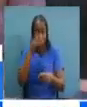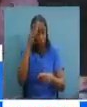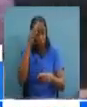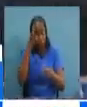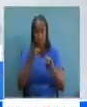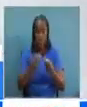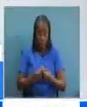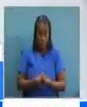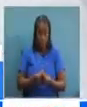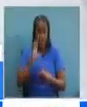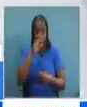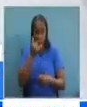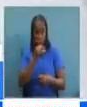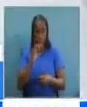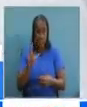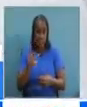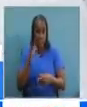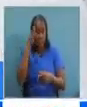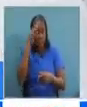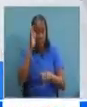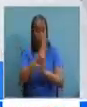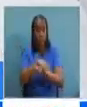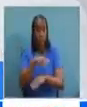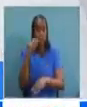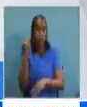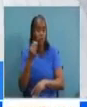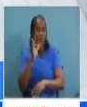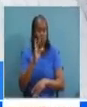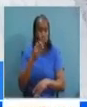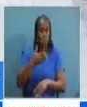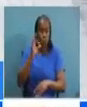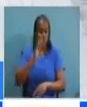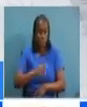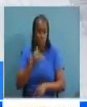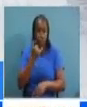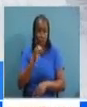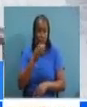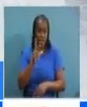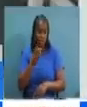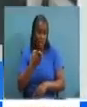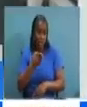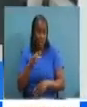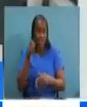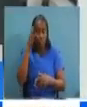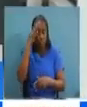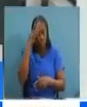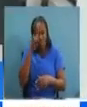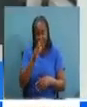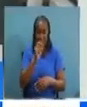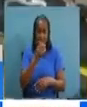estatísticos. Se em 2016 a taxa de desemprego dos jovens era de 41%, em 2017 a taxa situava-se